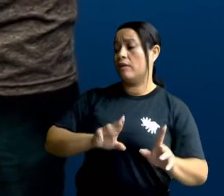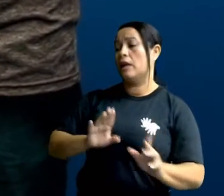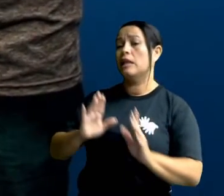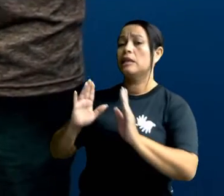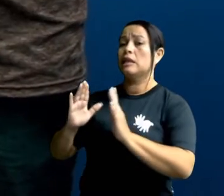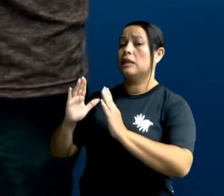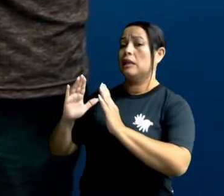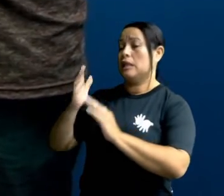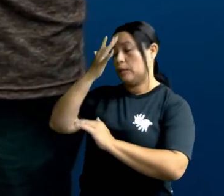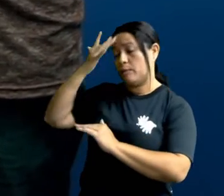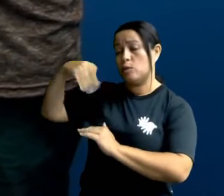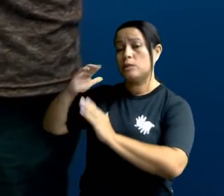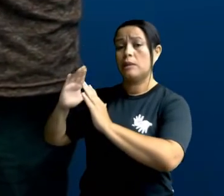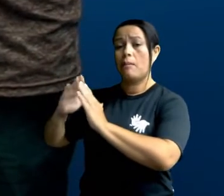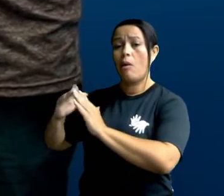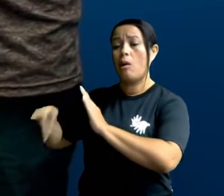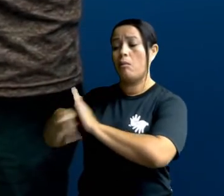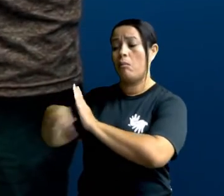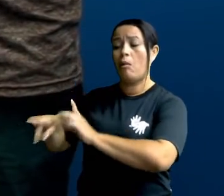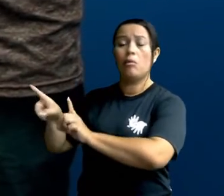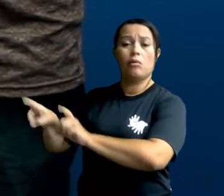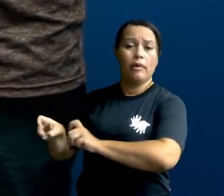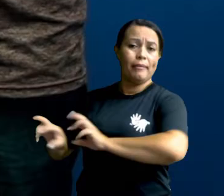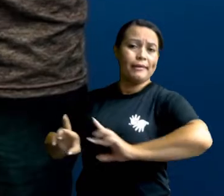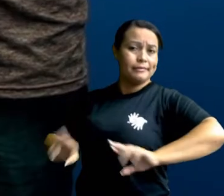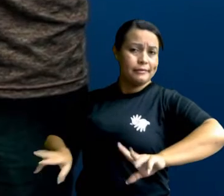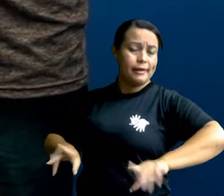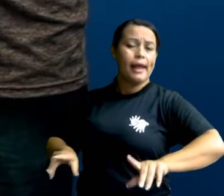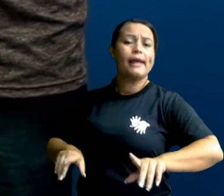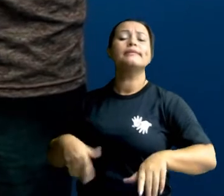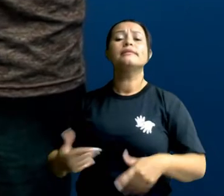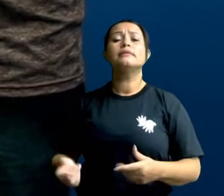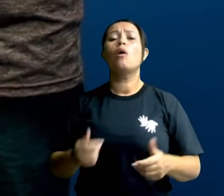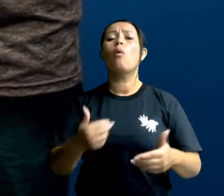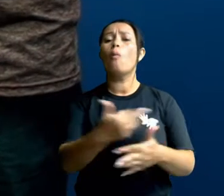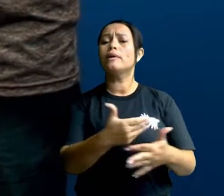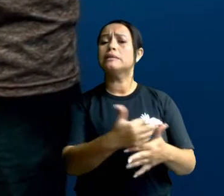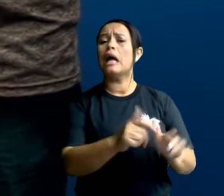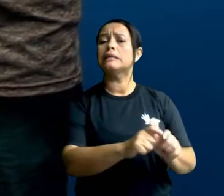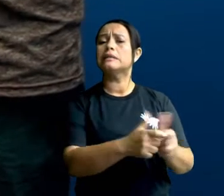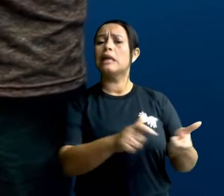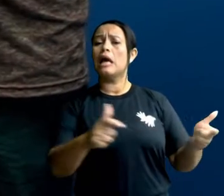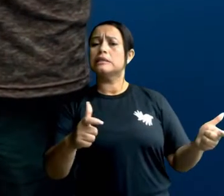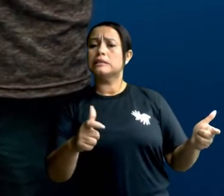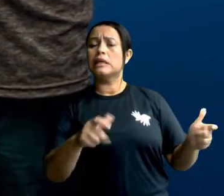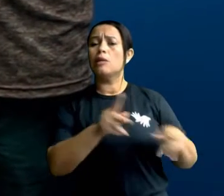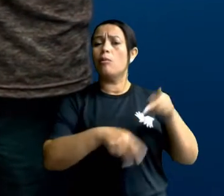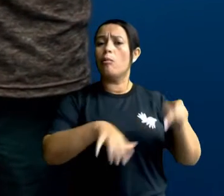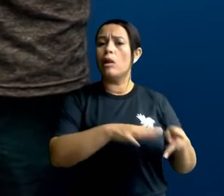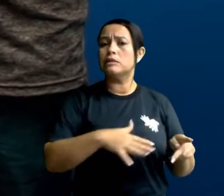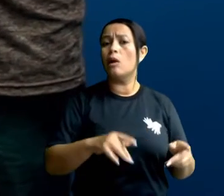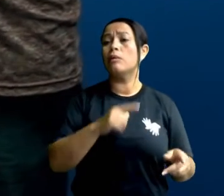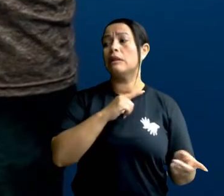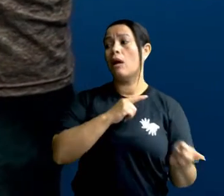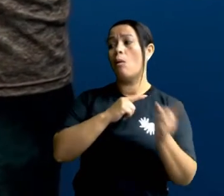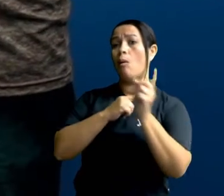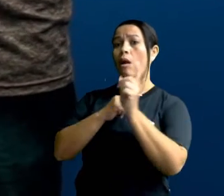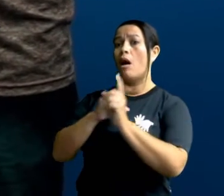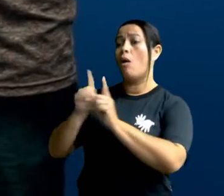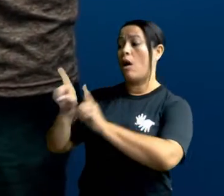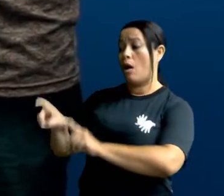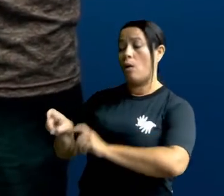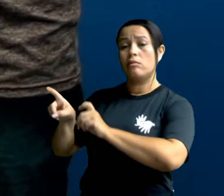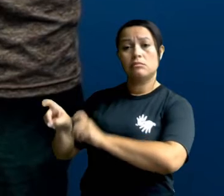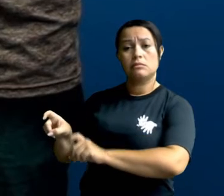mora no campo. Então, com as cidades crescendo a população, o campo ele teve que dar